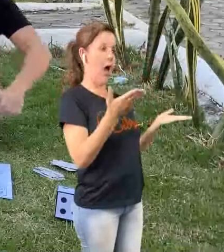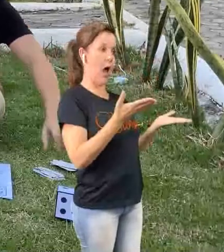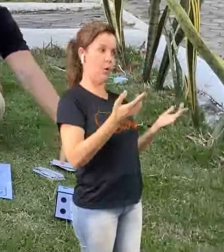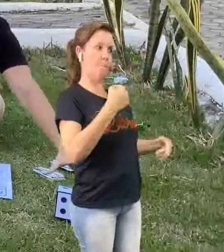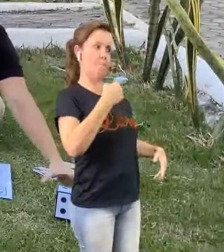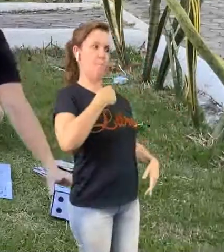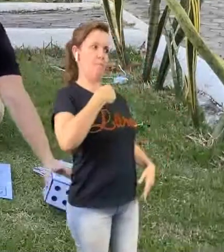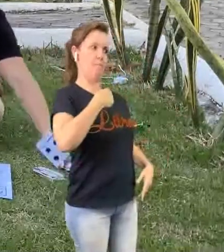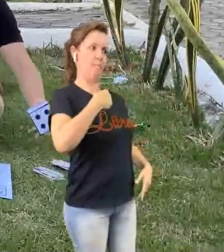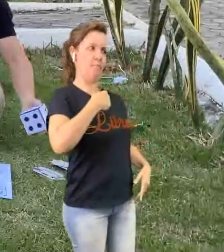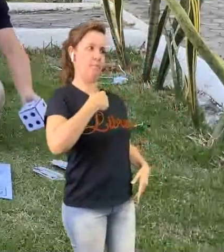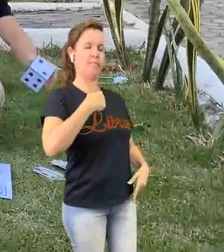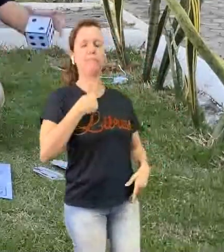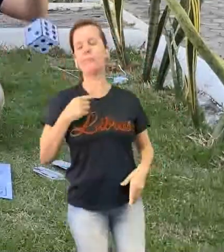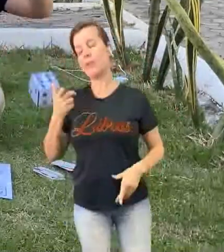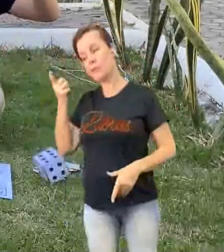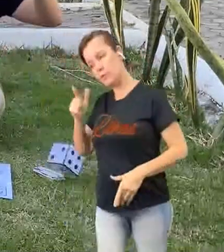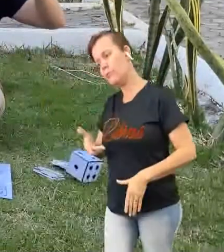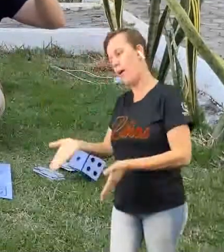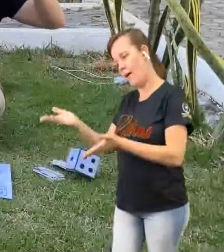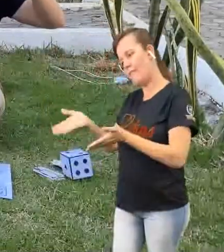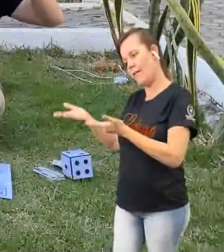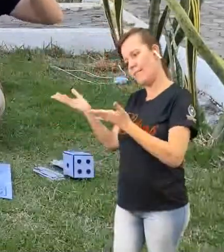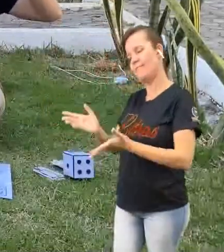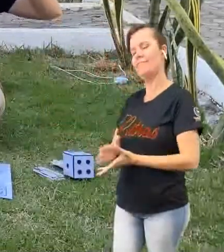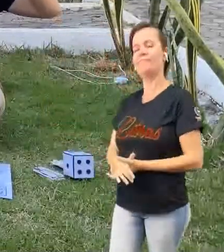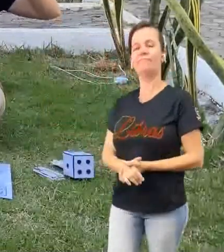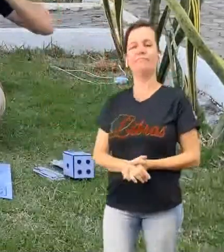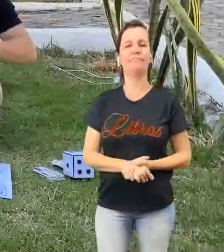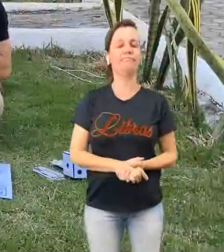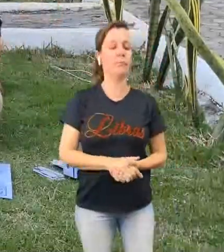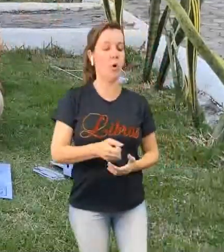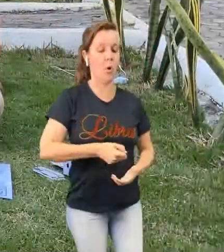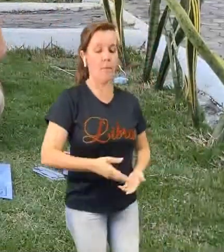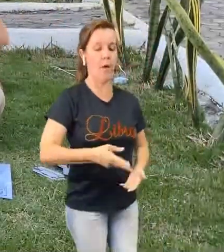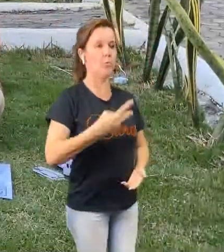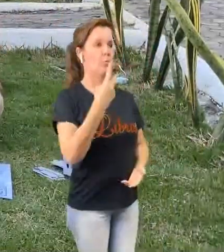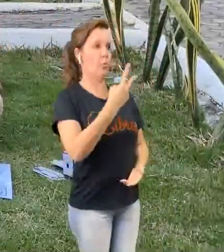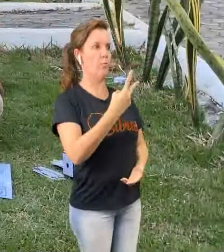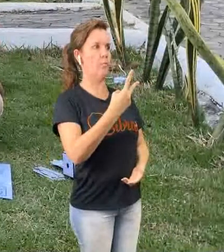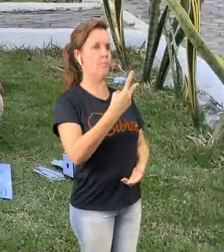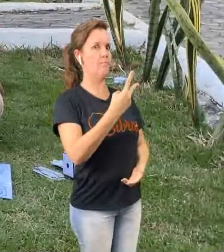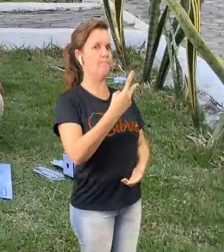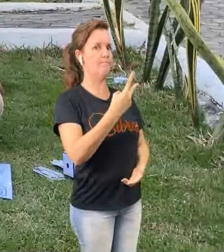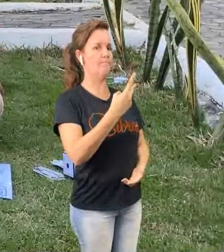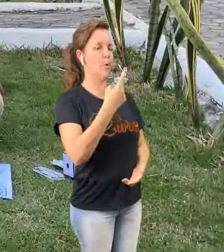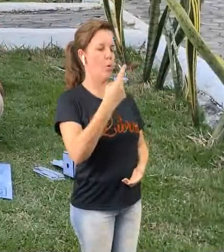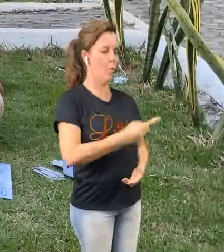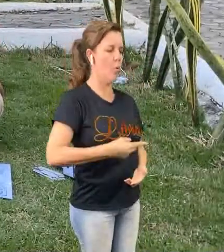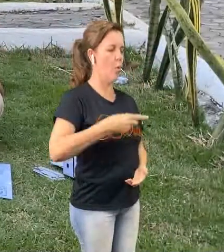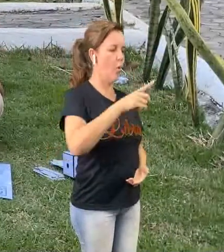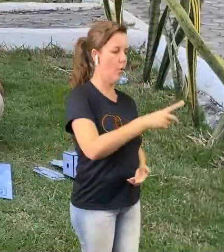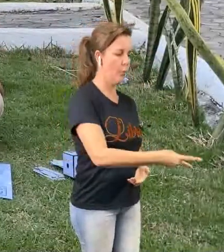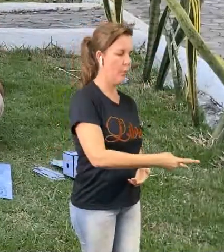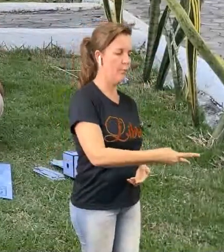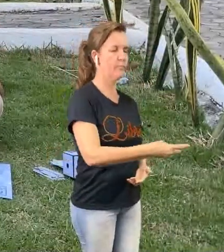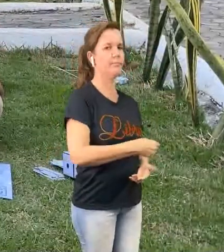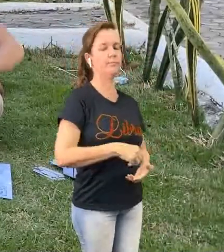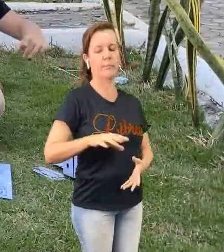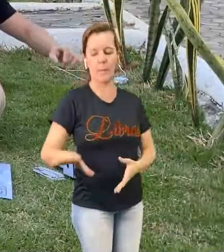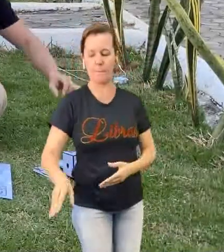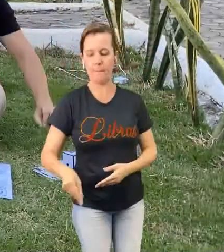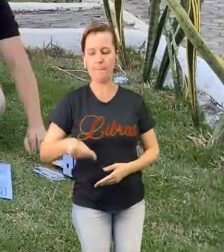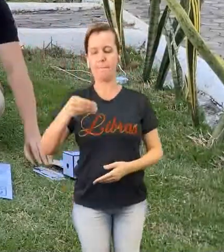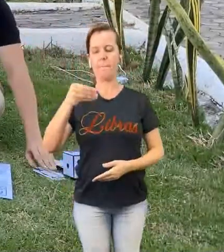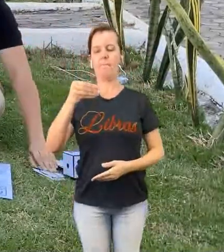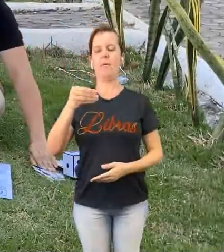agora é minha vez. Você de novo, vai. Dois. Dois. Um,